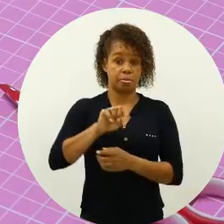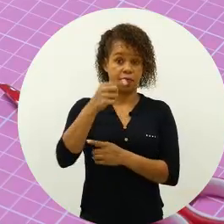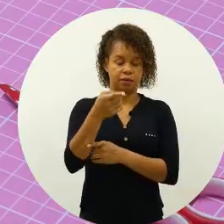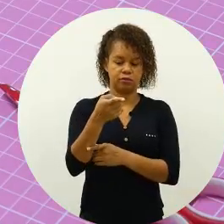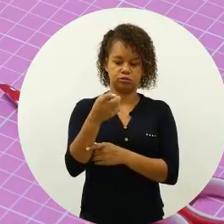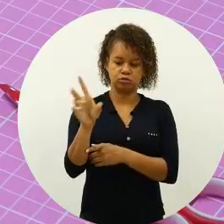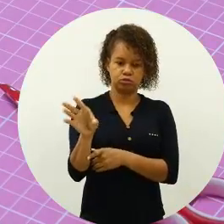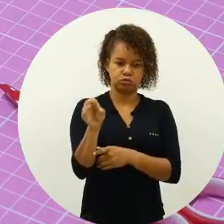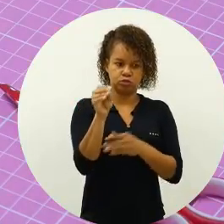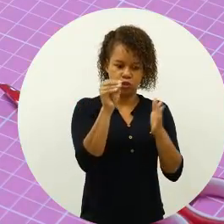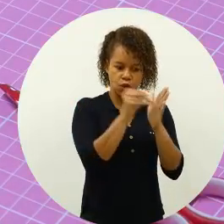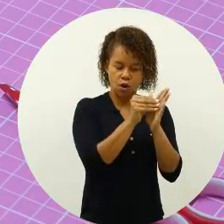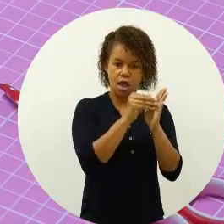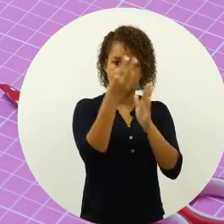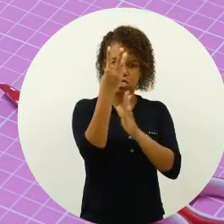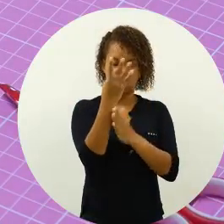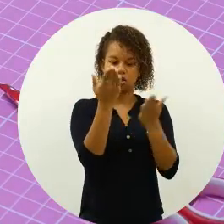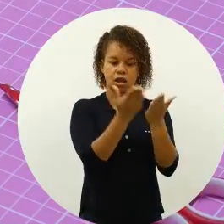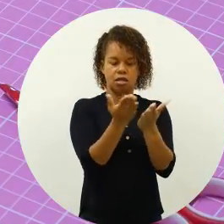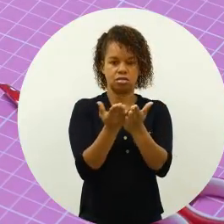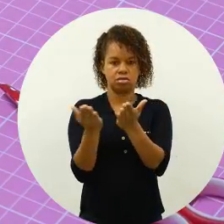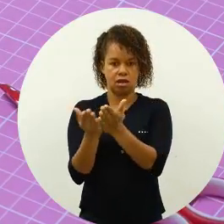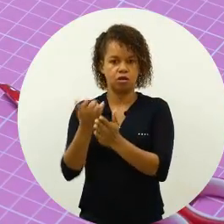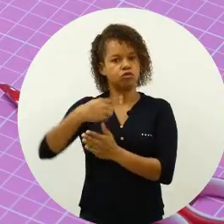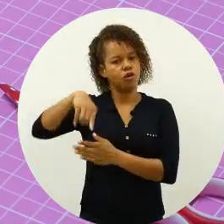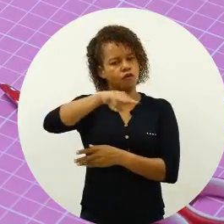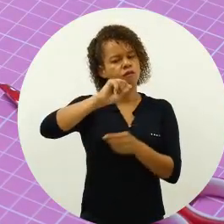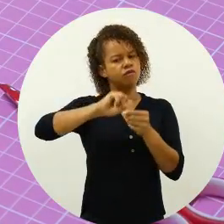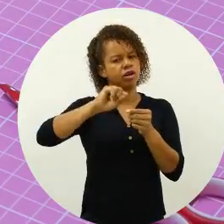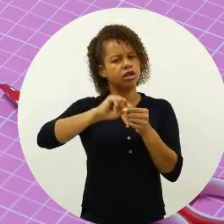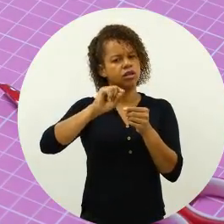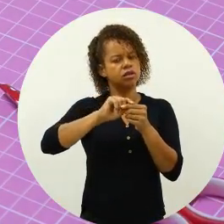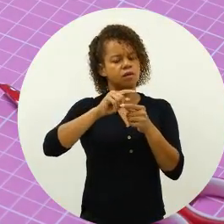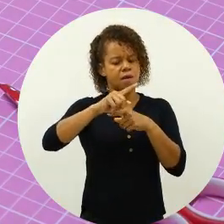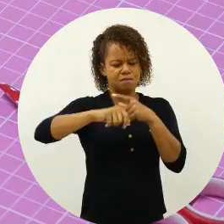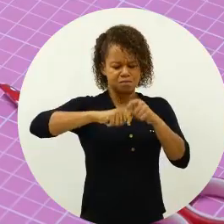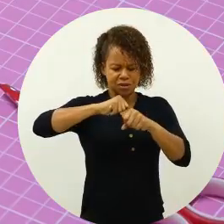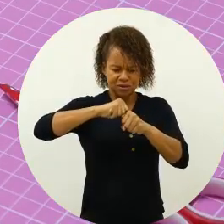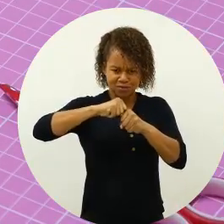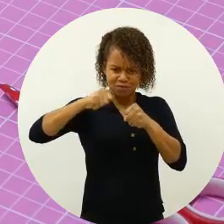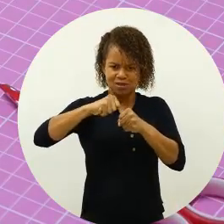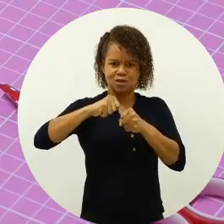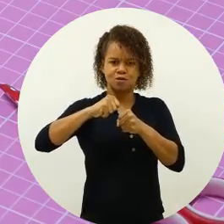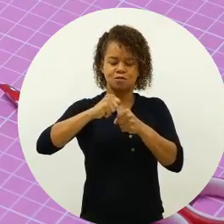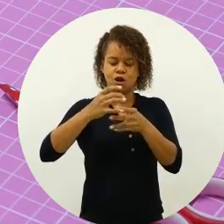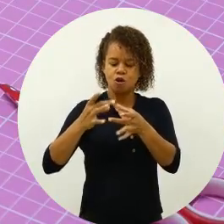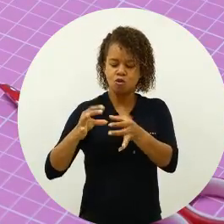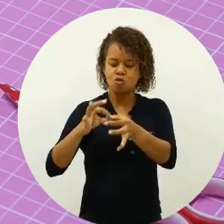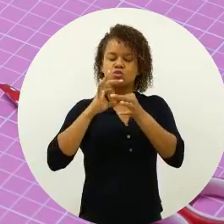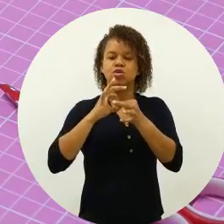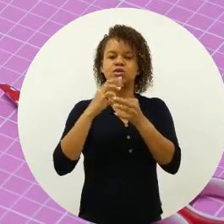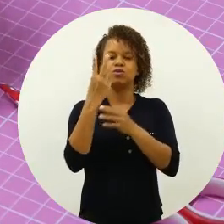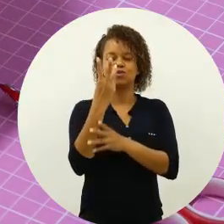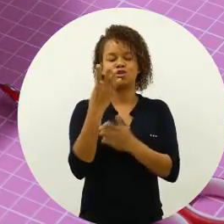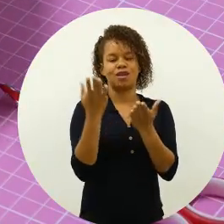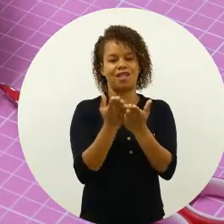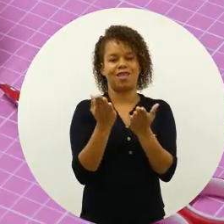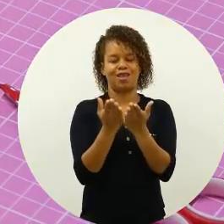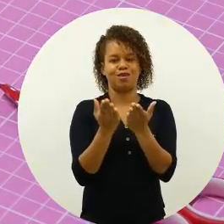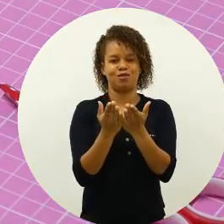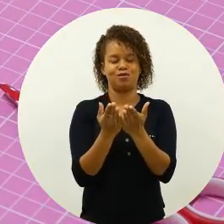depois de colocado 3 cadernos, nós vamos fazer uma amarração para unir esses 3